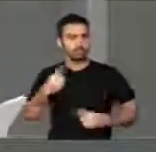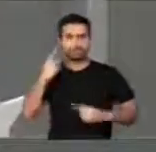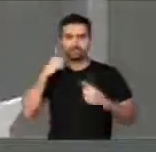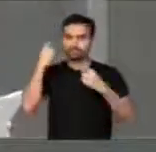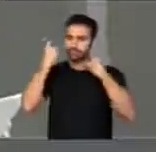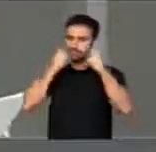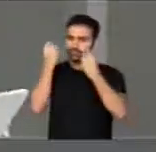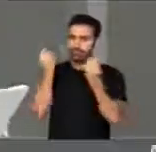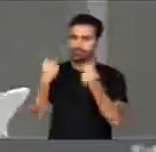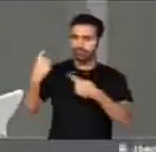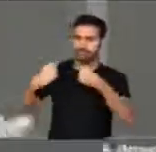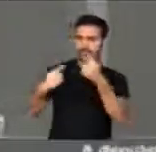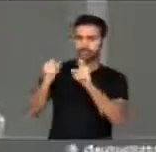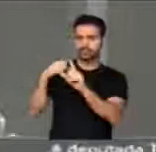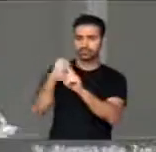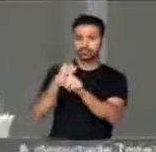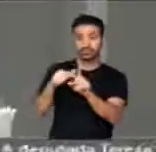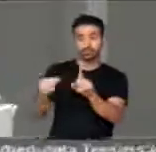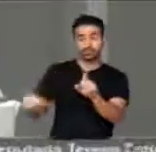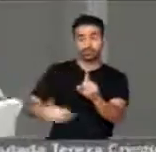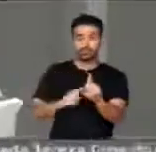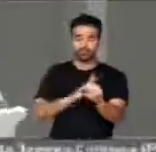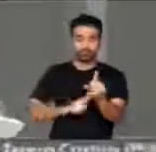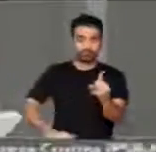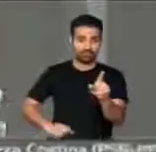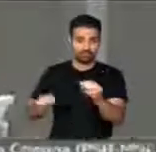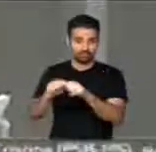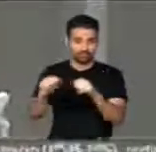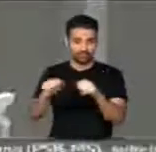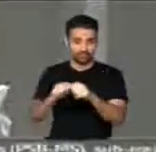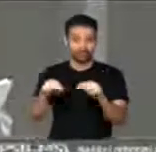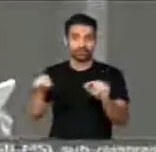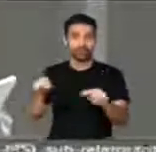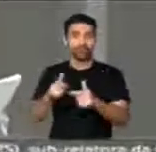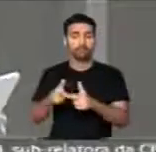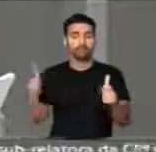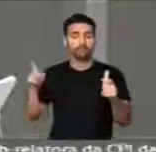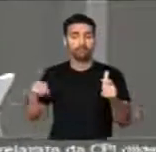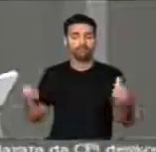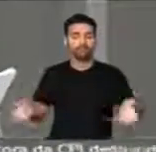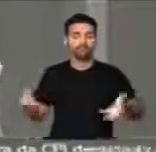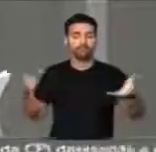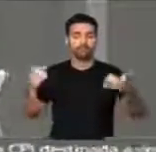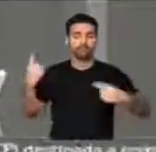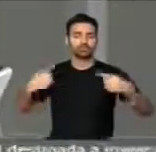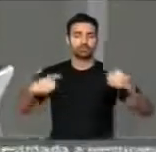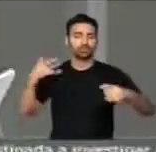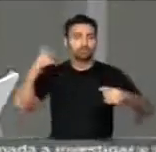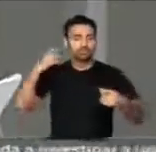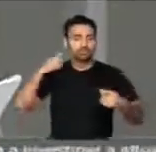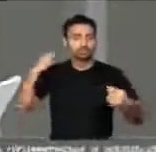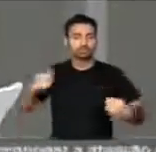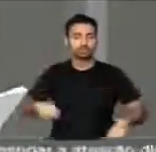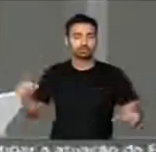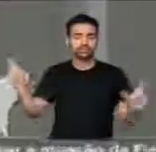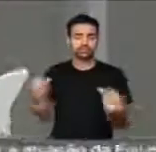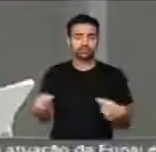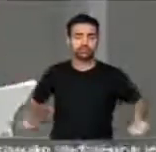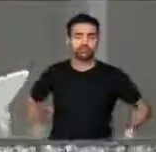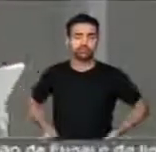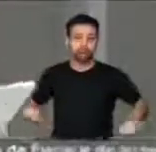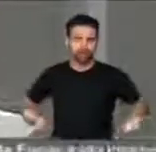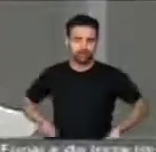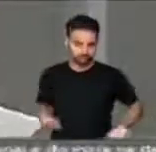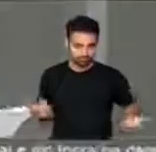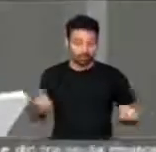as políticas sociais do novo governo, em grande parte estimulada pelo discurso da necessidade de reduzir os gastos